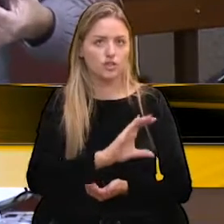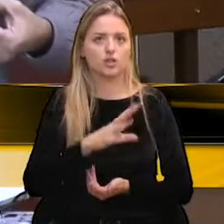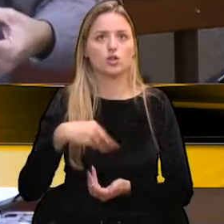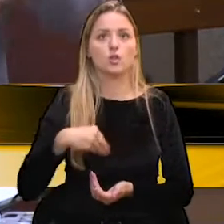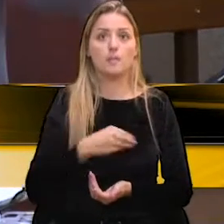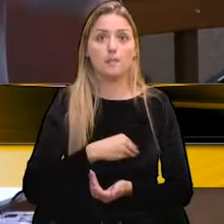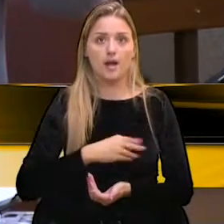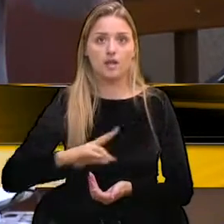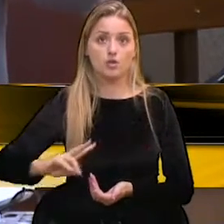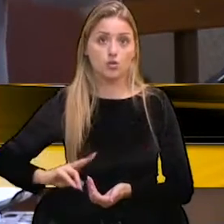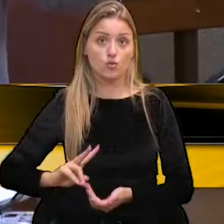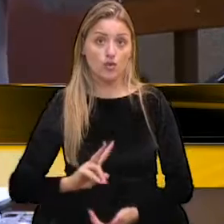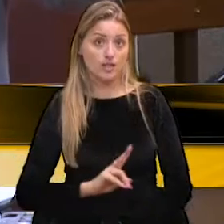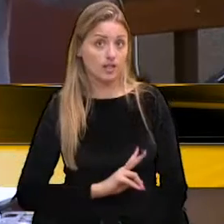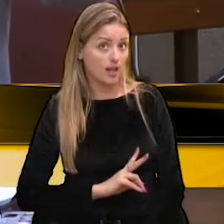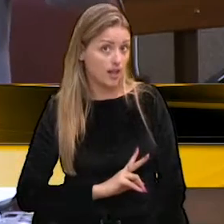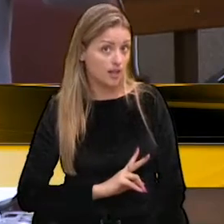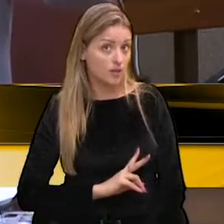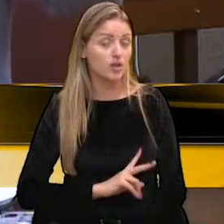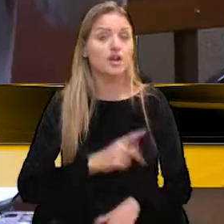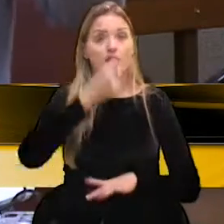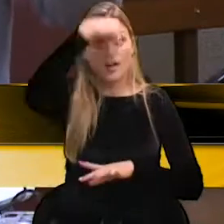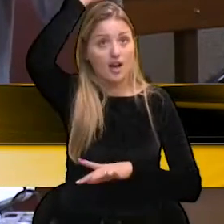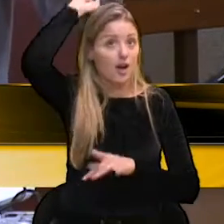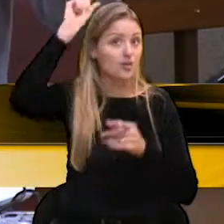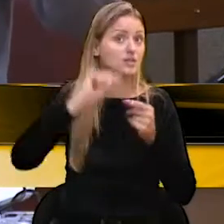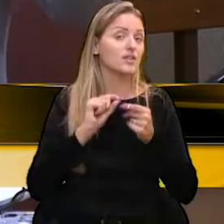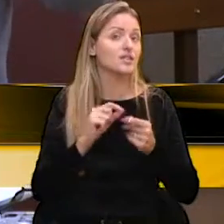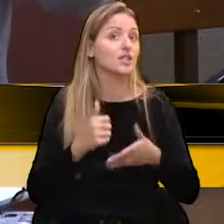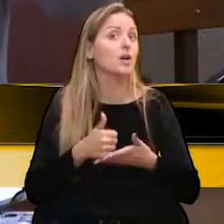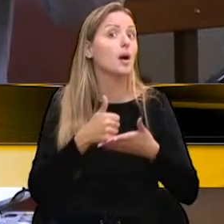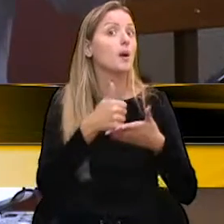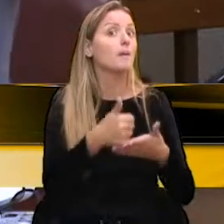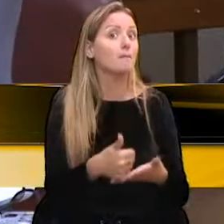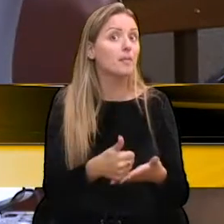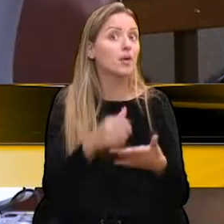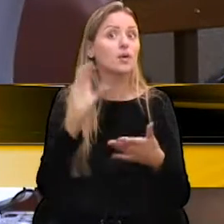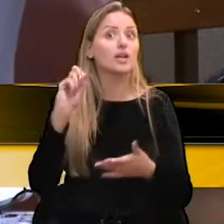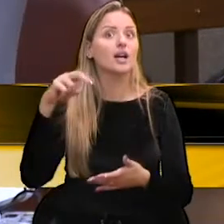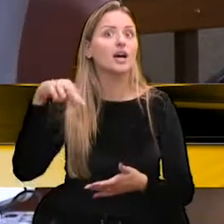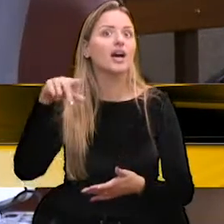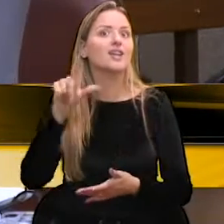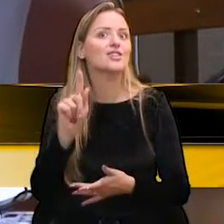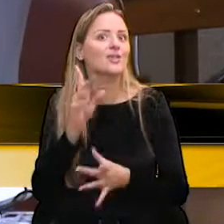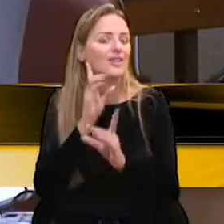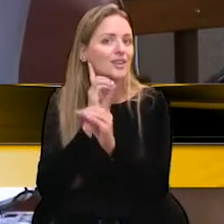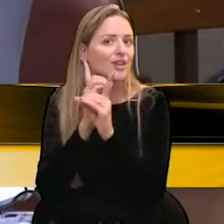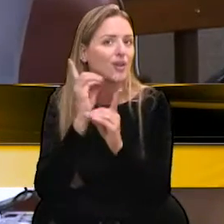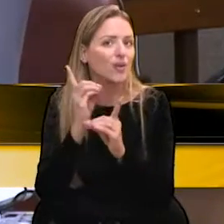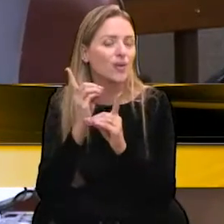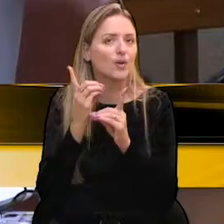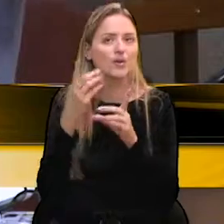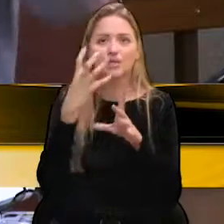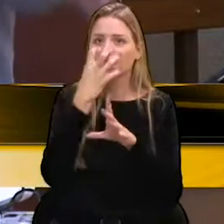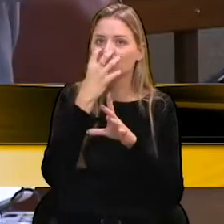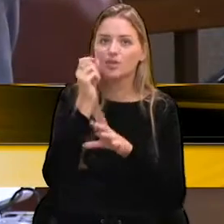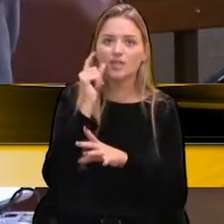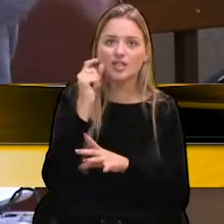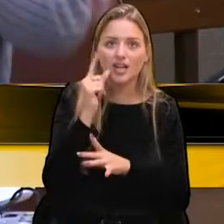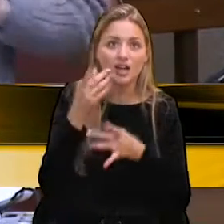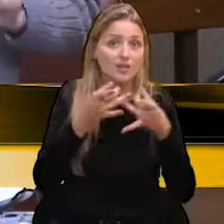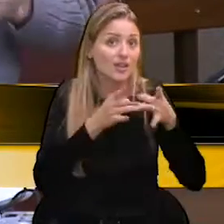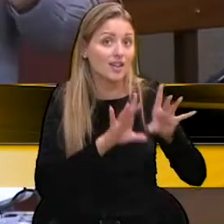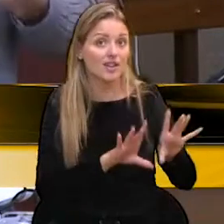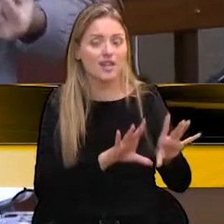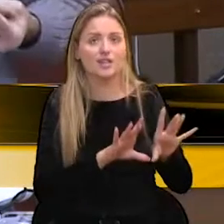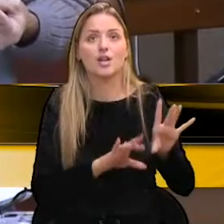veterinária da UCS. A UCS está fazendo um serviço de apoio realmente às ONGs que encontram os animais abandonados nas ruas. Para